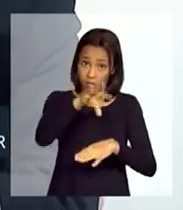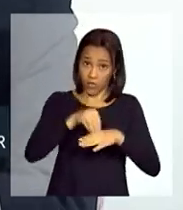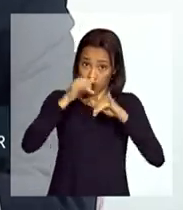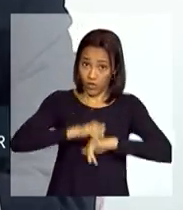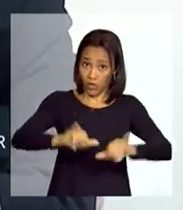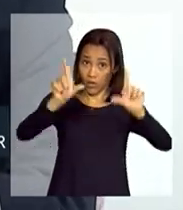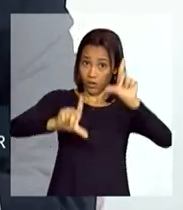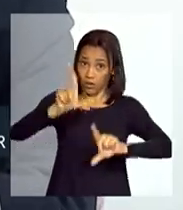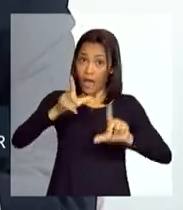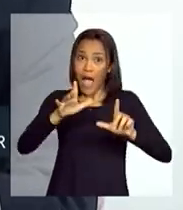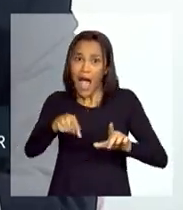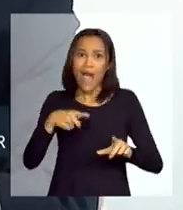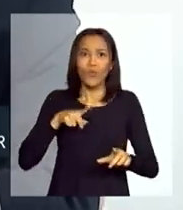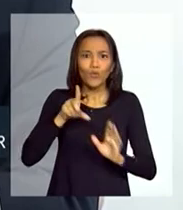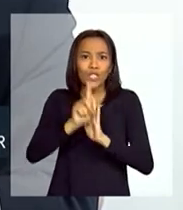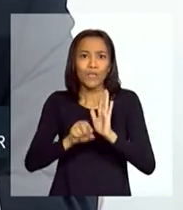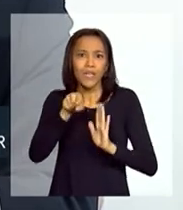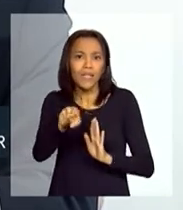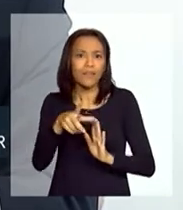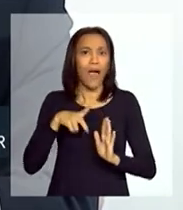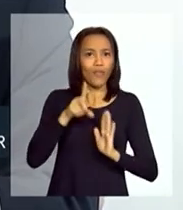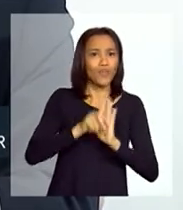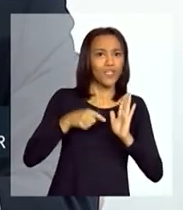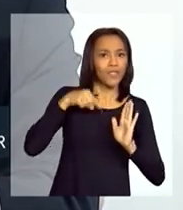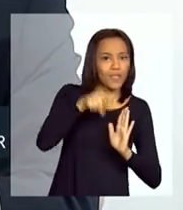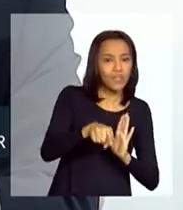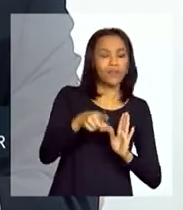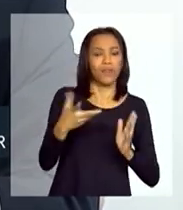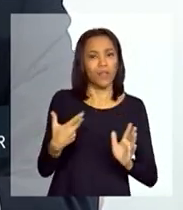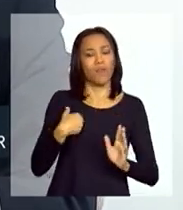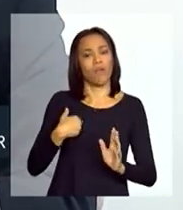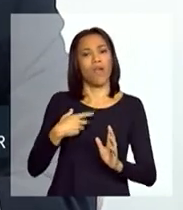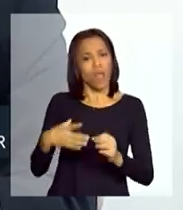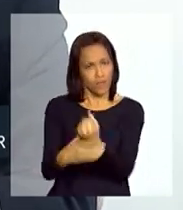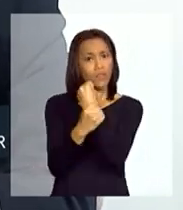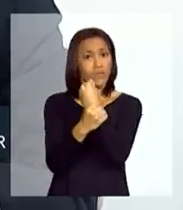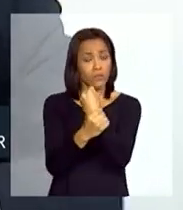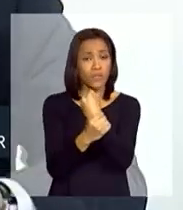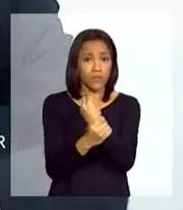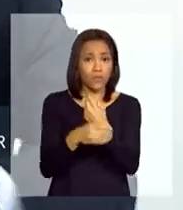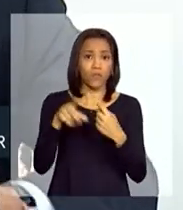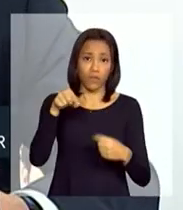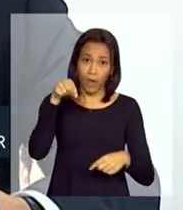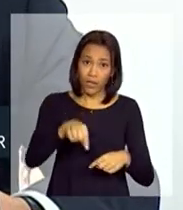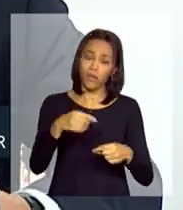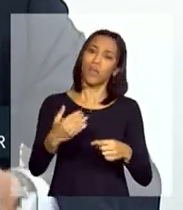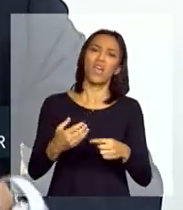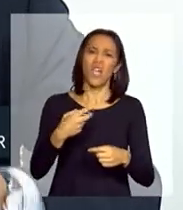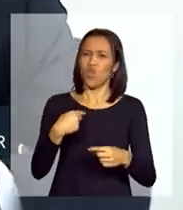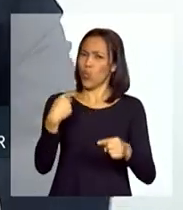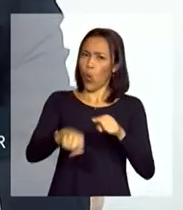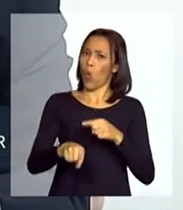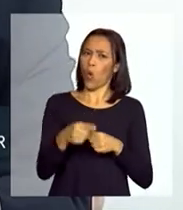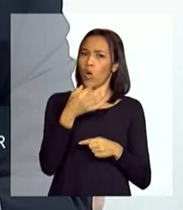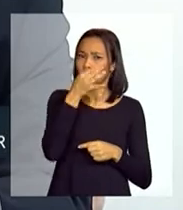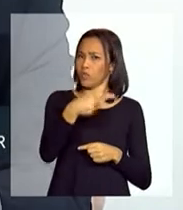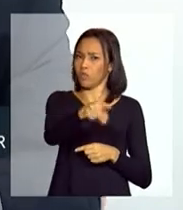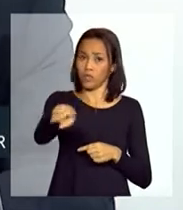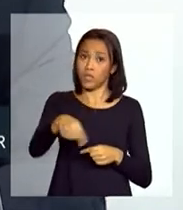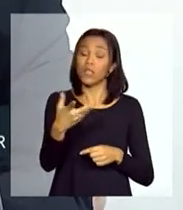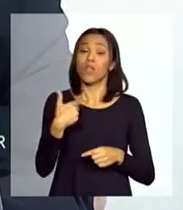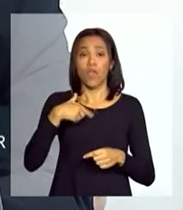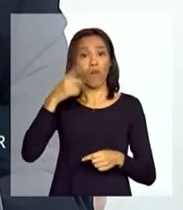sabe Ah eu tenho direito a isso eu vou exercer esse meu direito portanto eu acho que é um passo decisivo sinceramente o discordo frontalmente acho que foi um passo muito grande